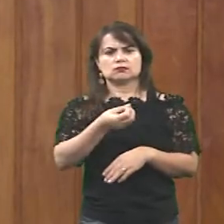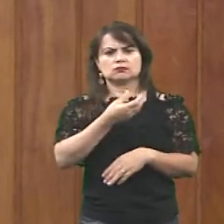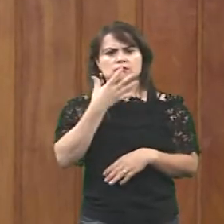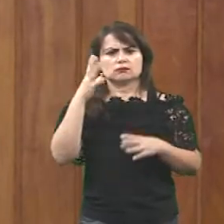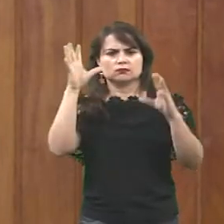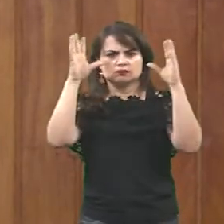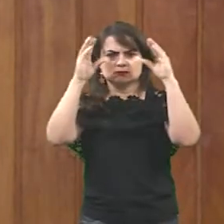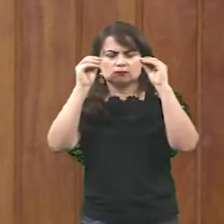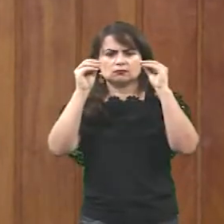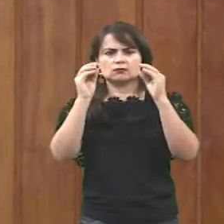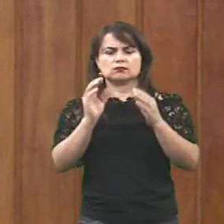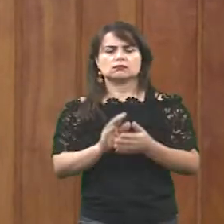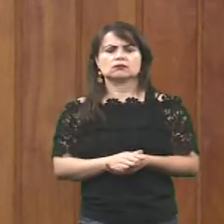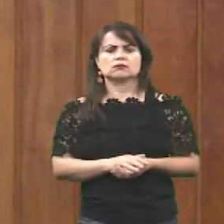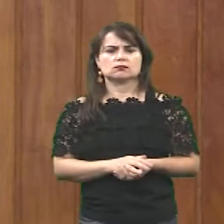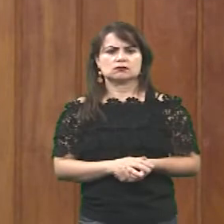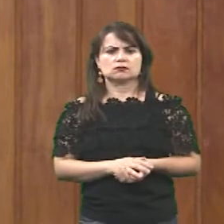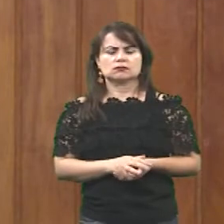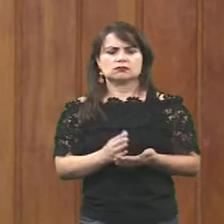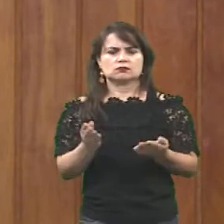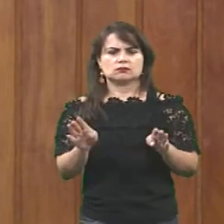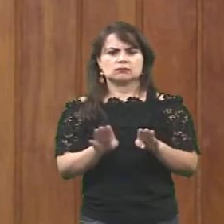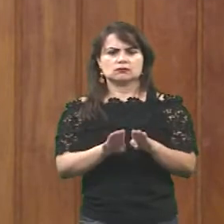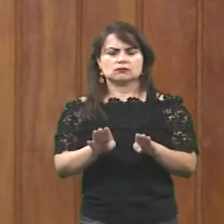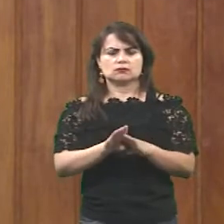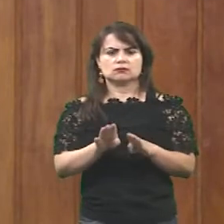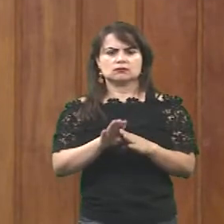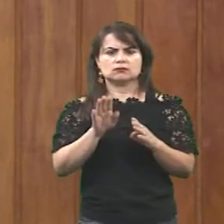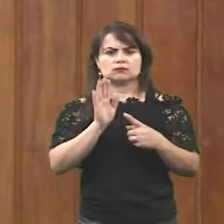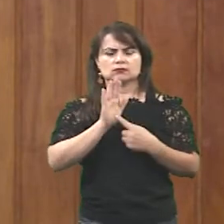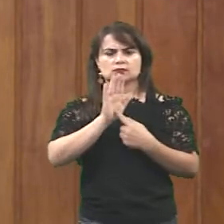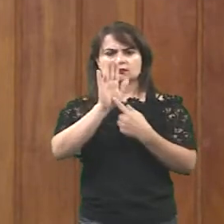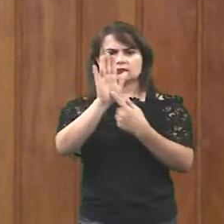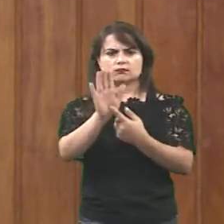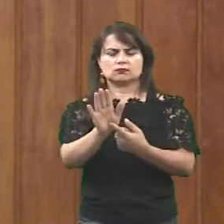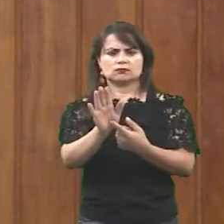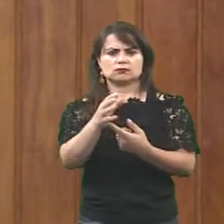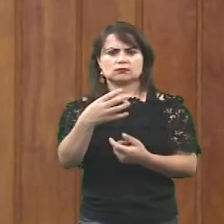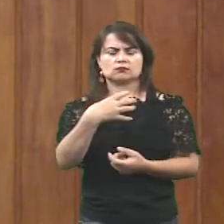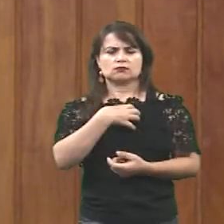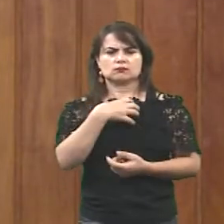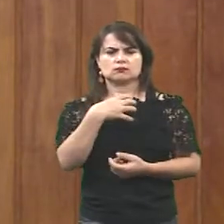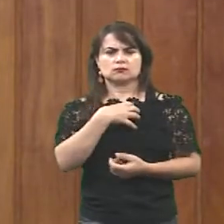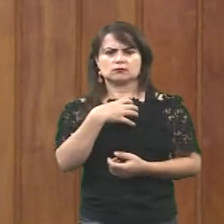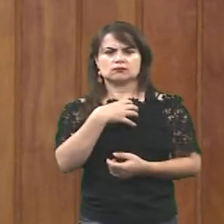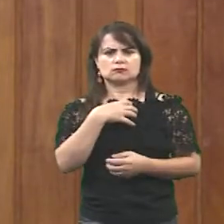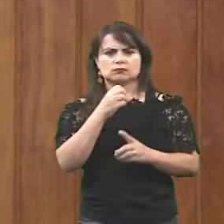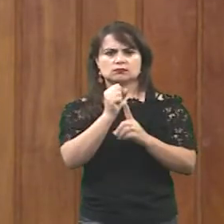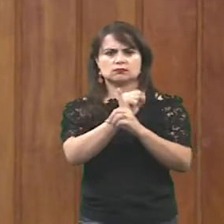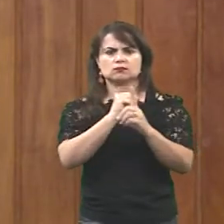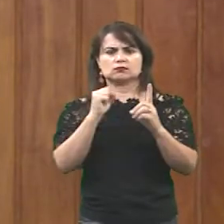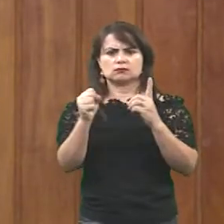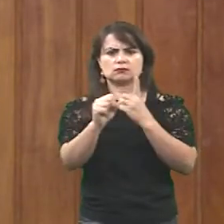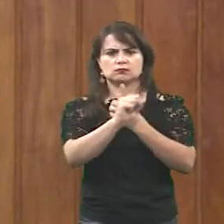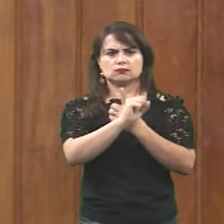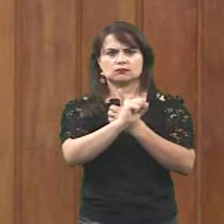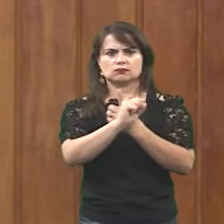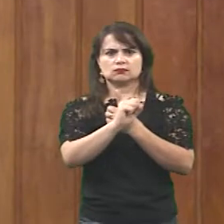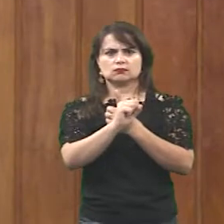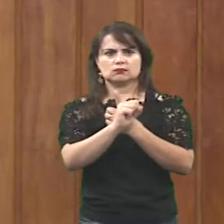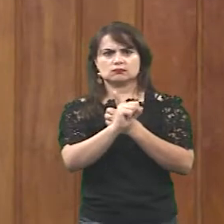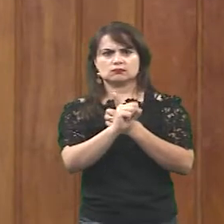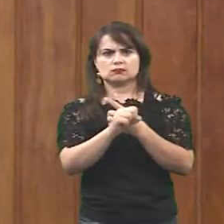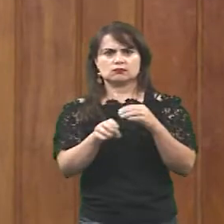destacar que toda iniciativa que possa despertar o sentimento de civismo de nossa comunidade e o exercício